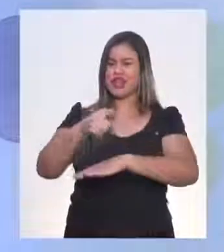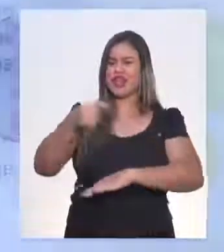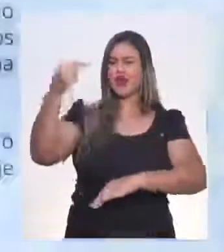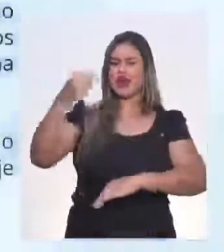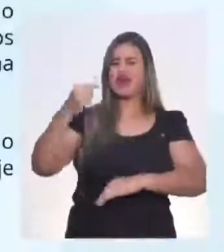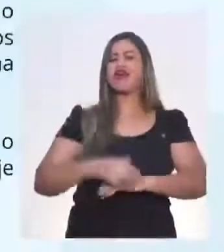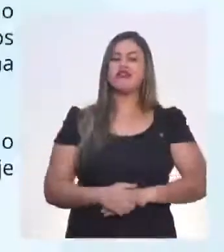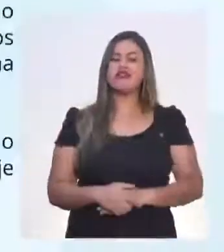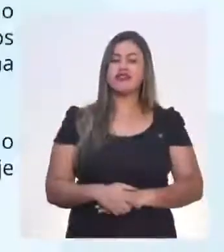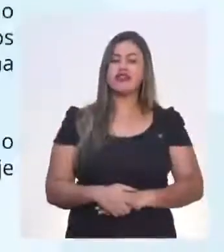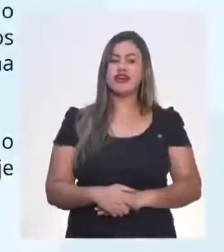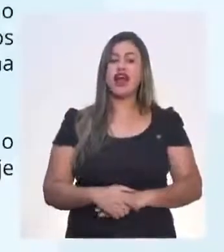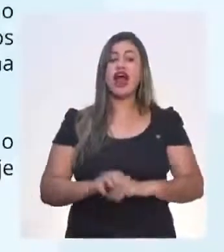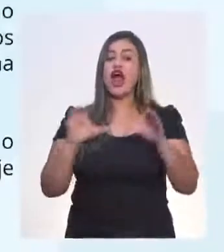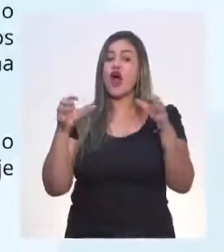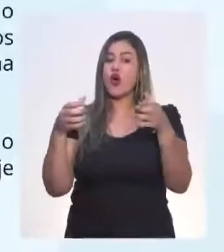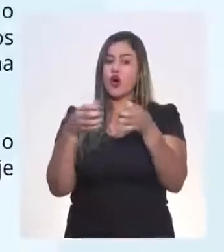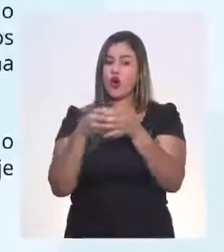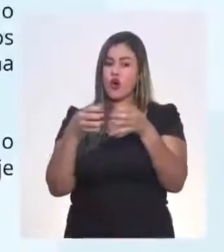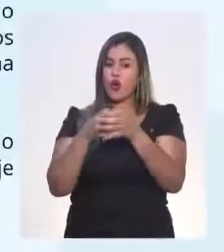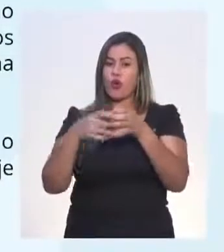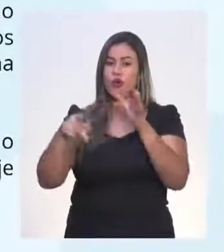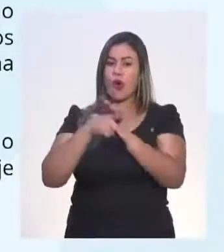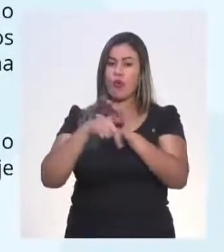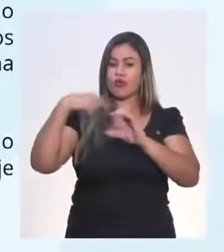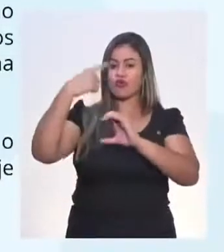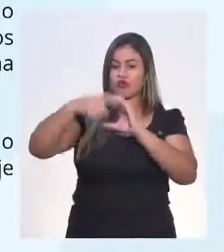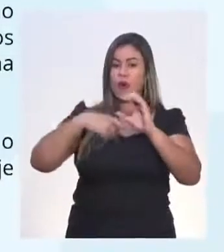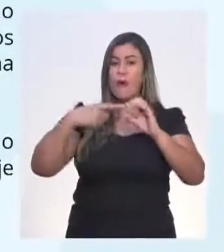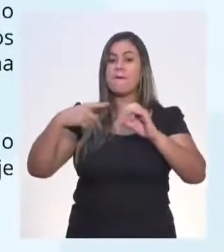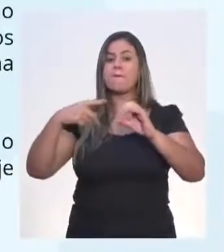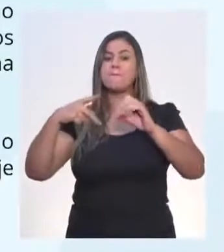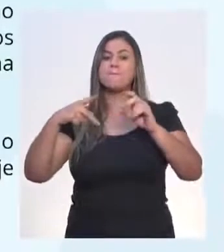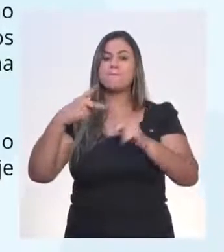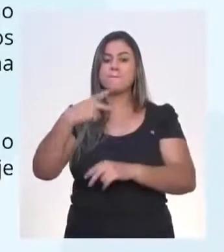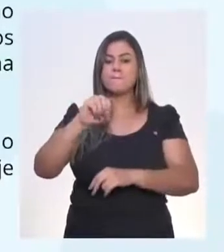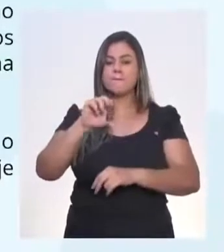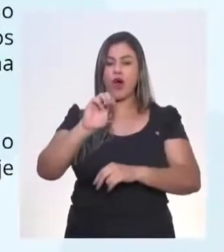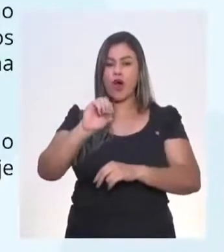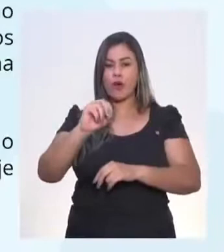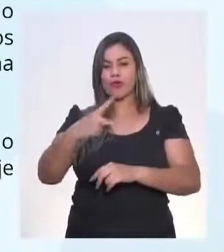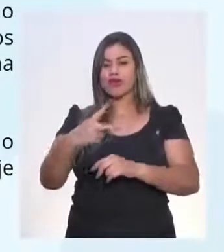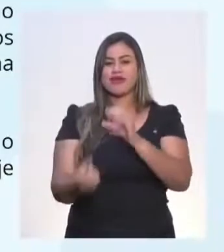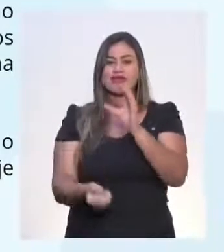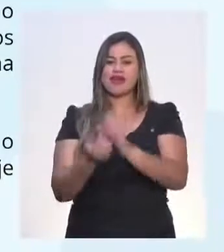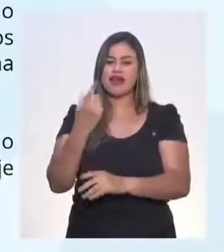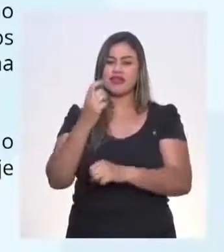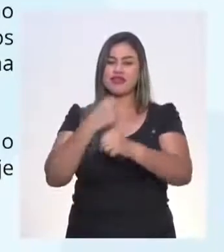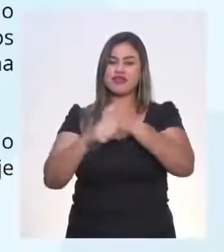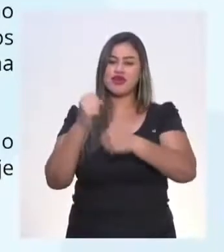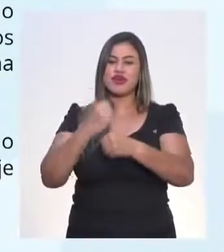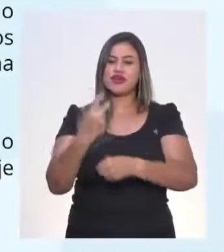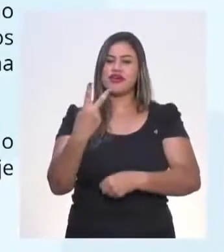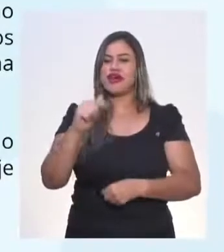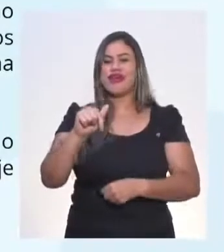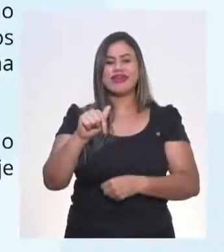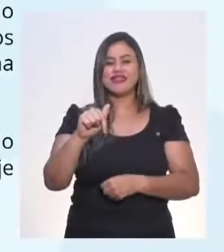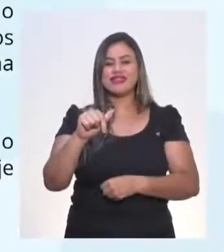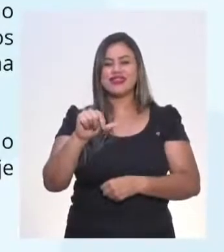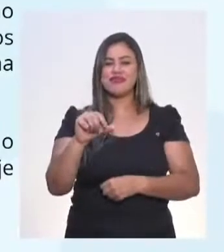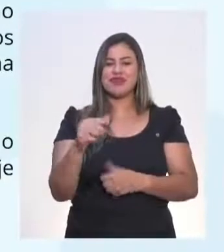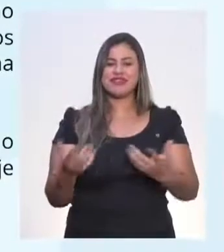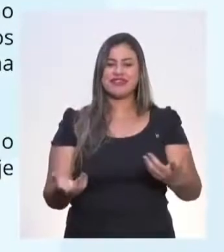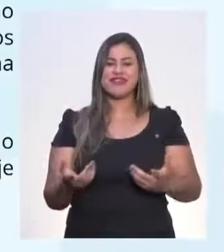dica número um é um grupo global de música pop formada a partir de 2017 é formado por 17